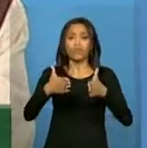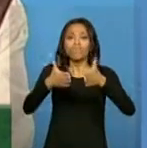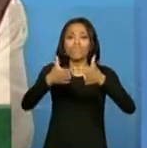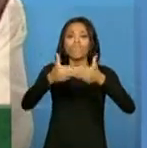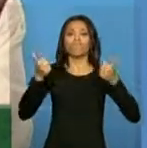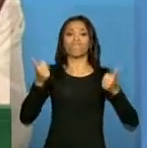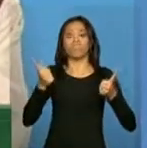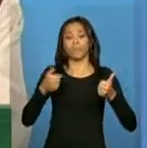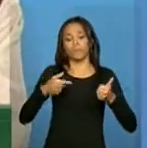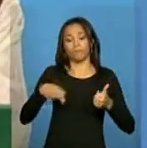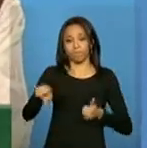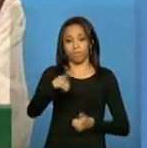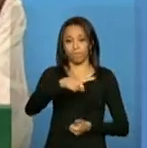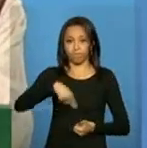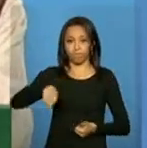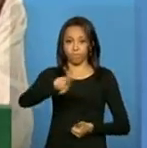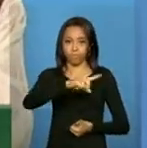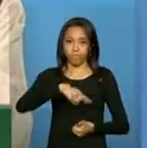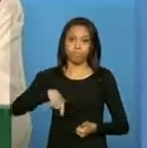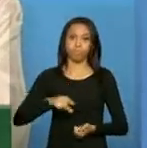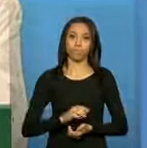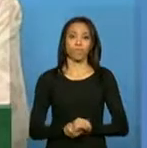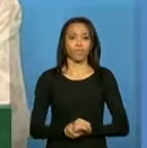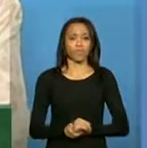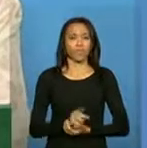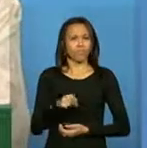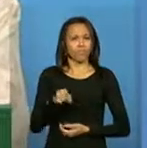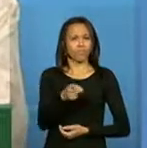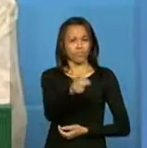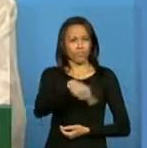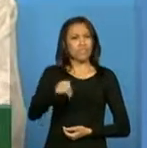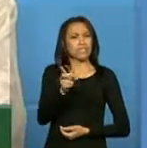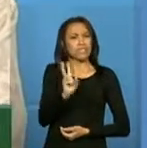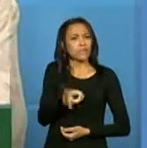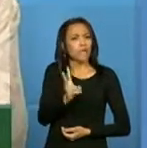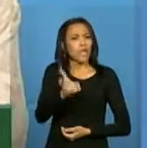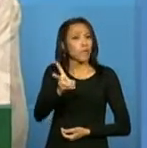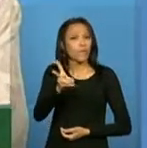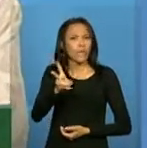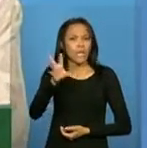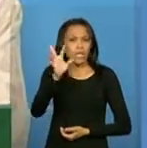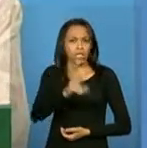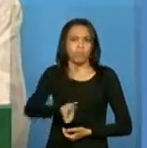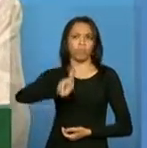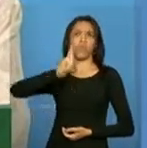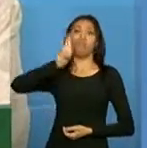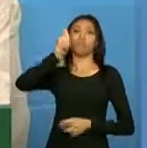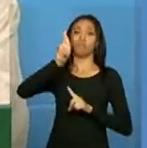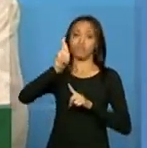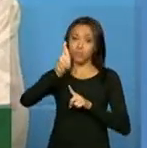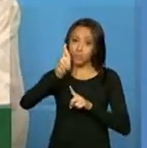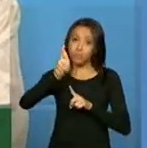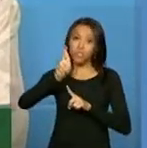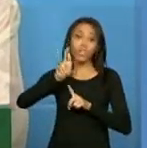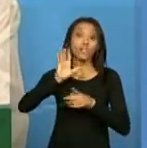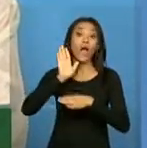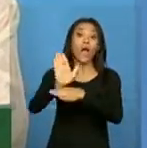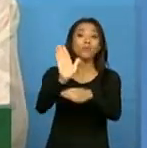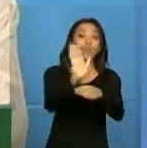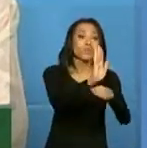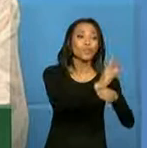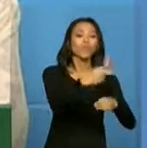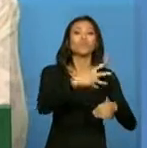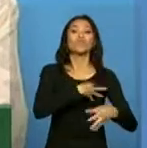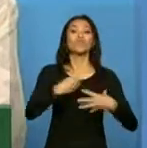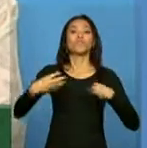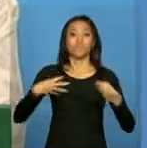solicito a vocês que sejam líderes, que sejam salvadores dos seus filhos, não